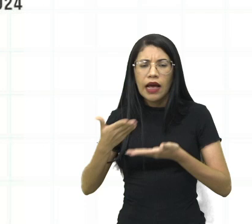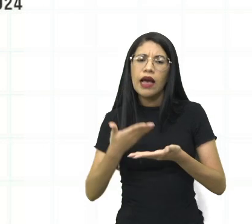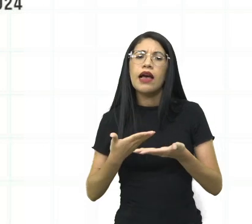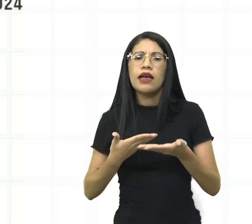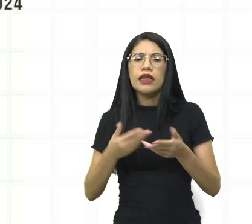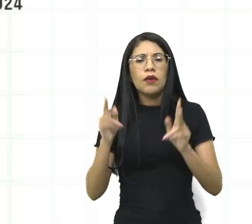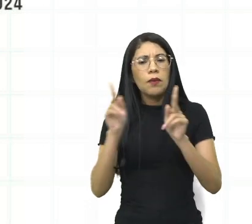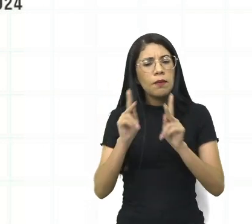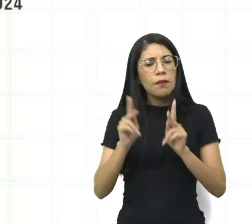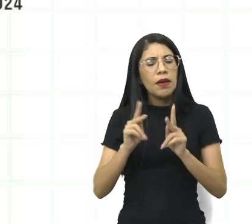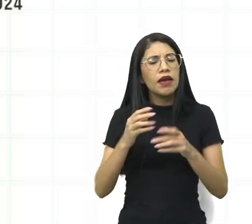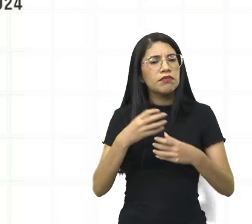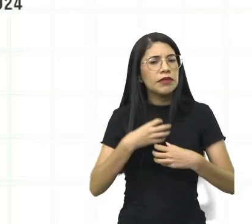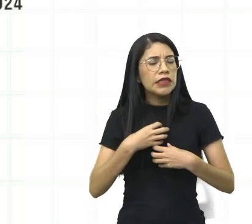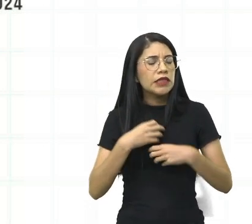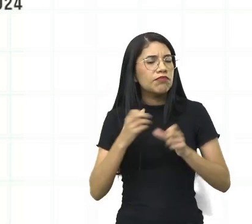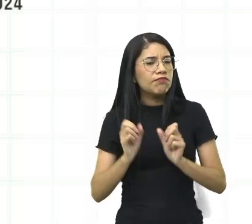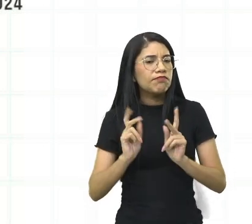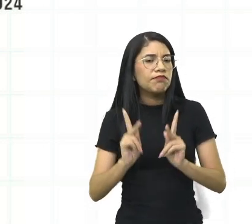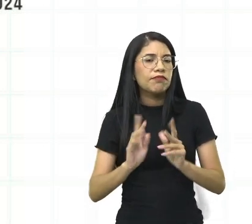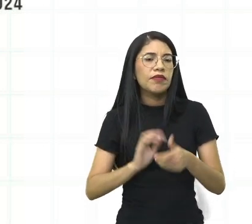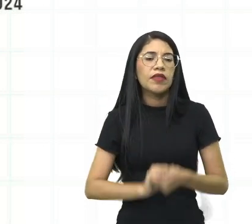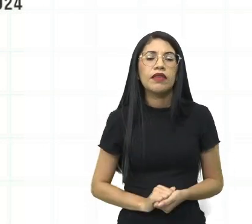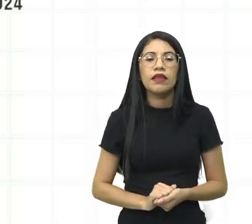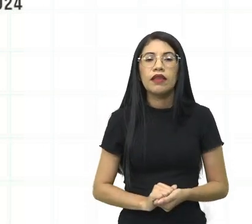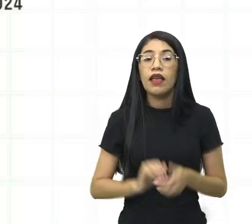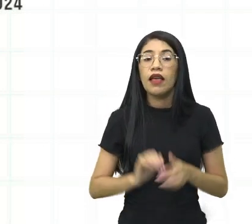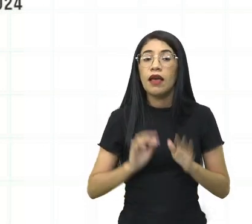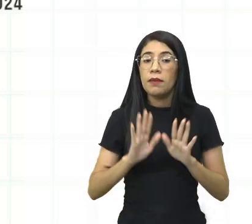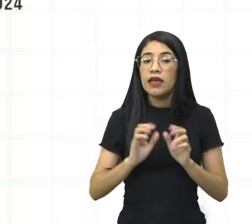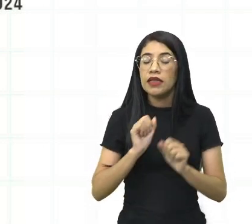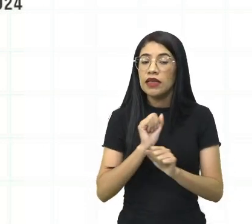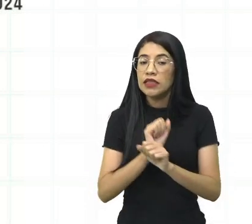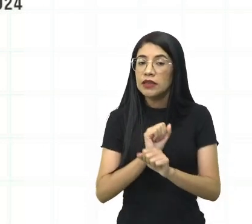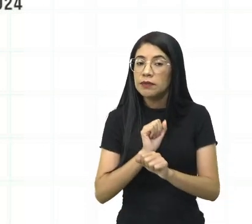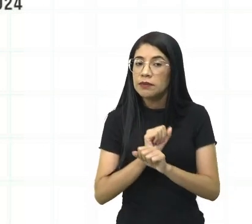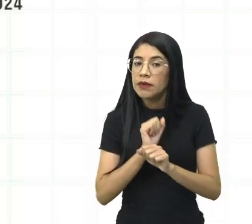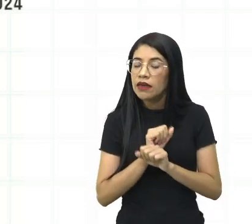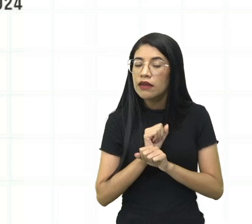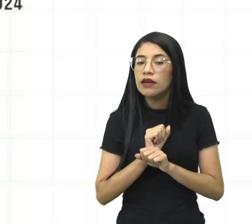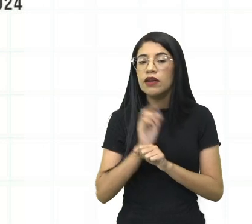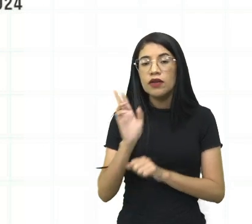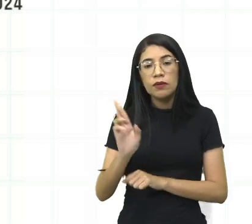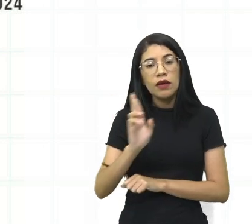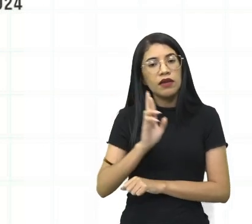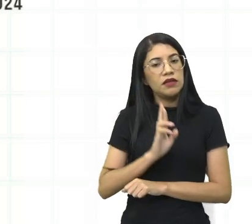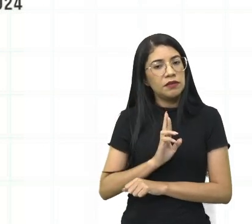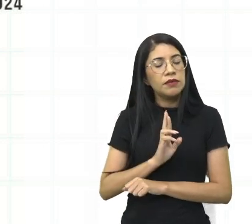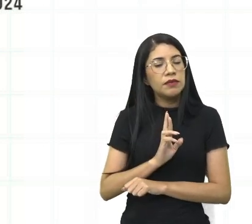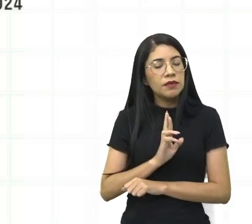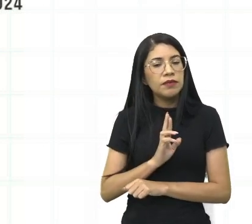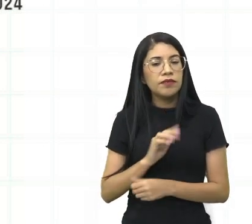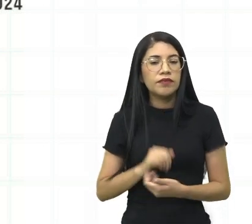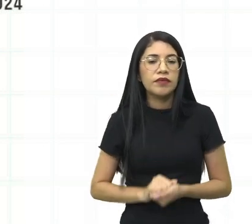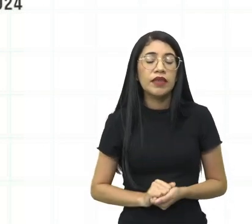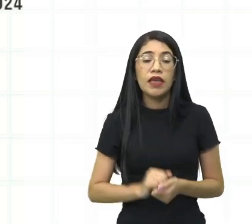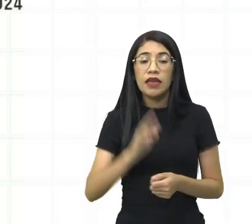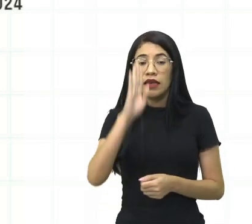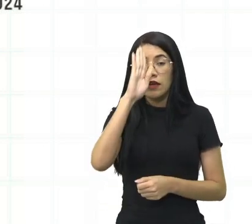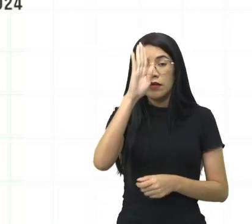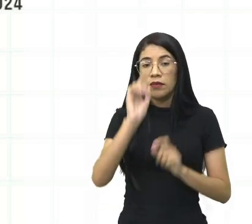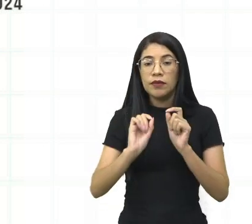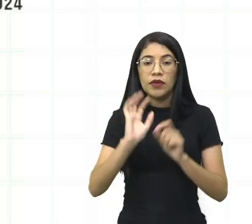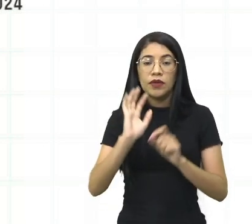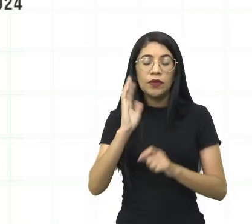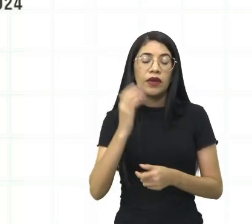tudo na paz do Senhor, certo? E aí ela fica dizendo, ó, estou no aguardo, ela aguarda um retorno e